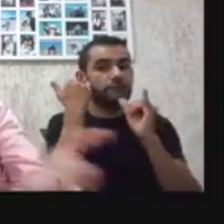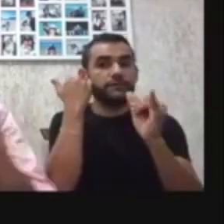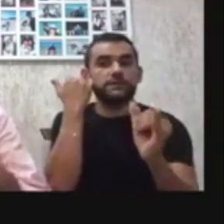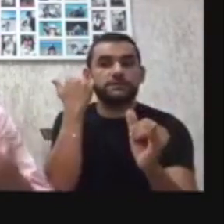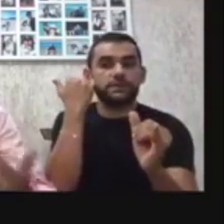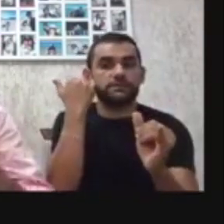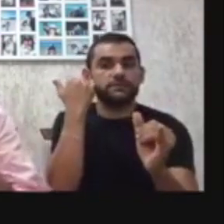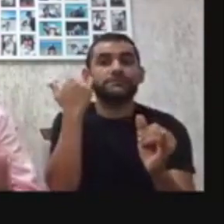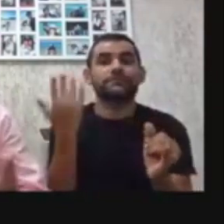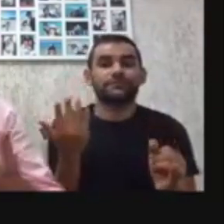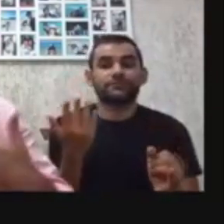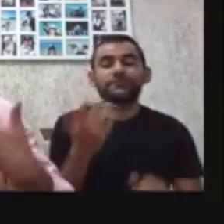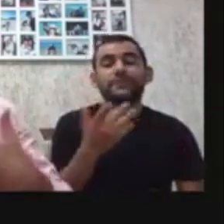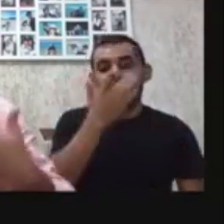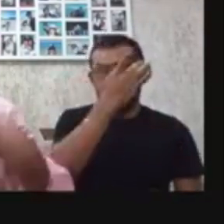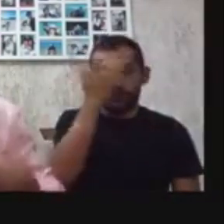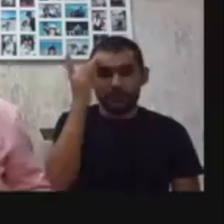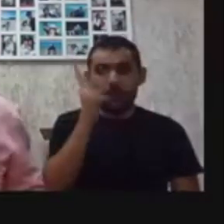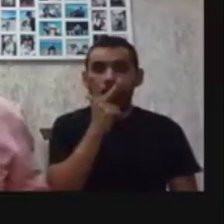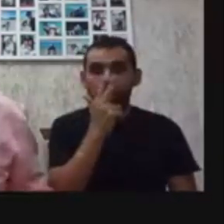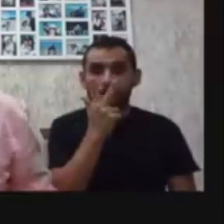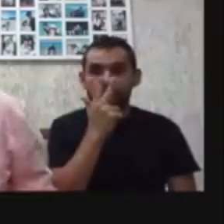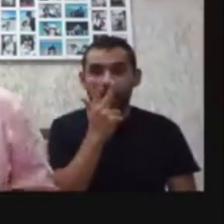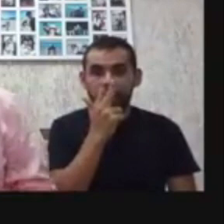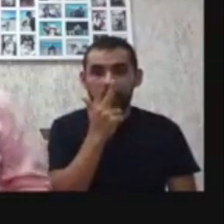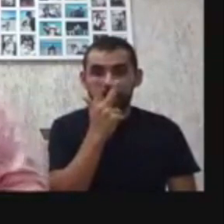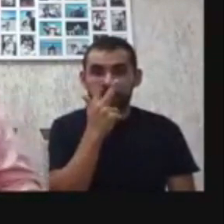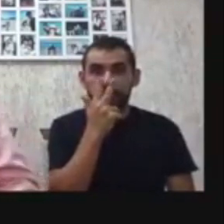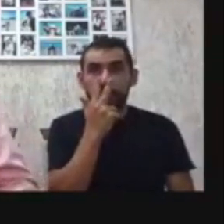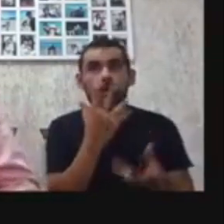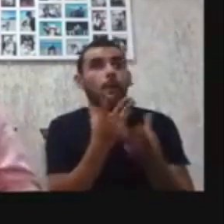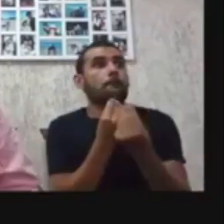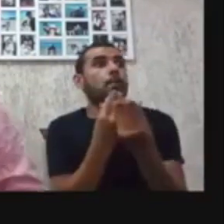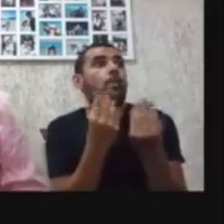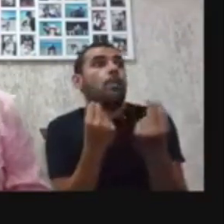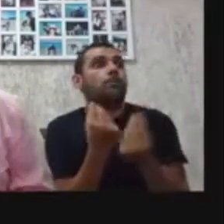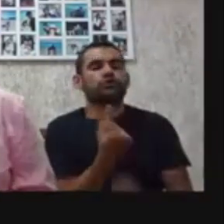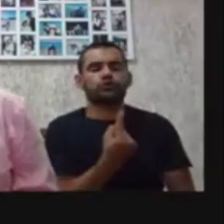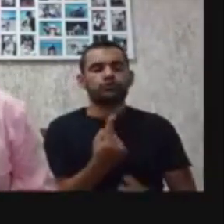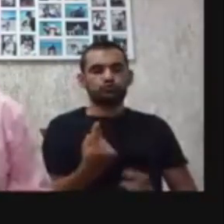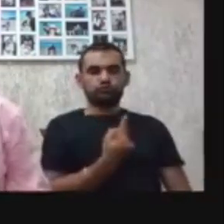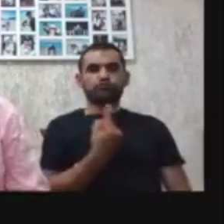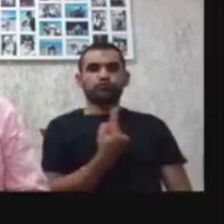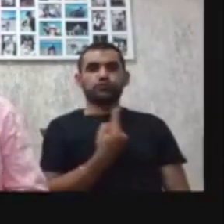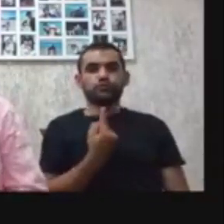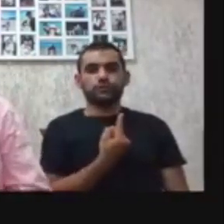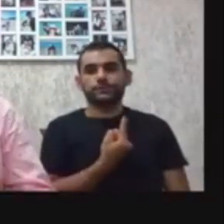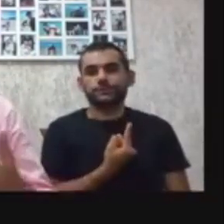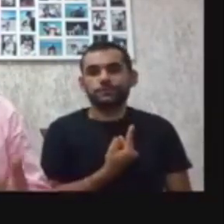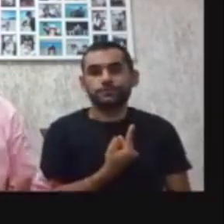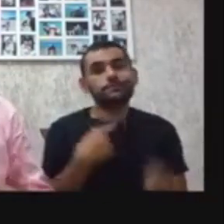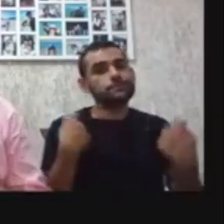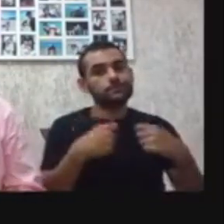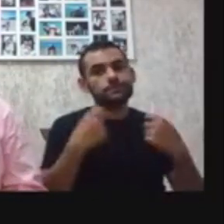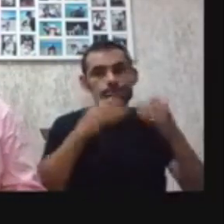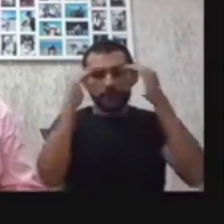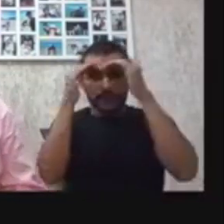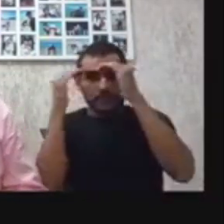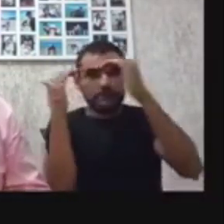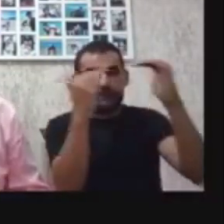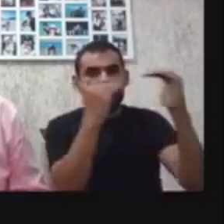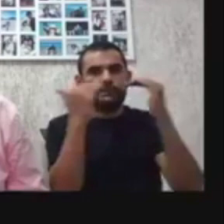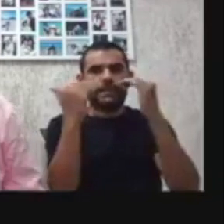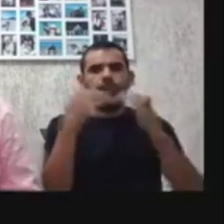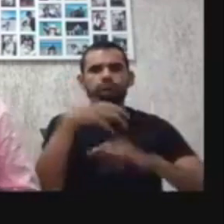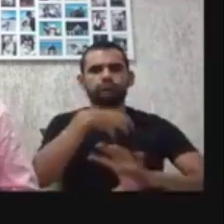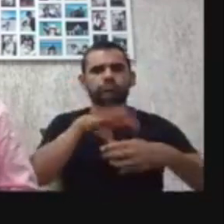né? As pessoas parecem, então, além de serem muito individualistas, as pessoas precisam respeitar mais o